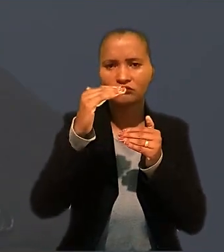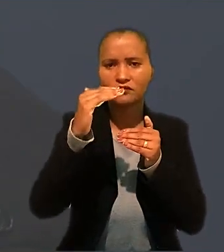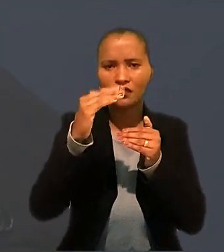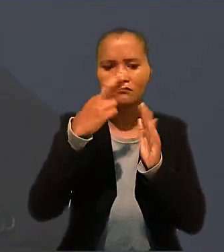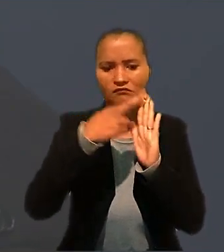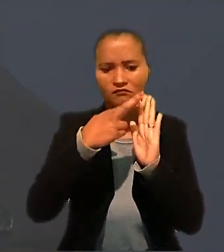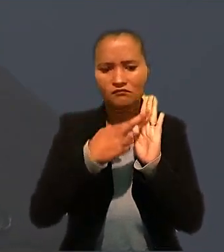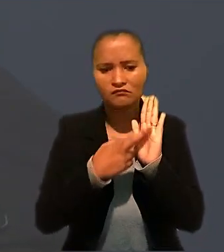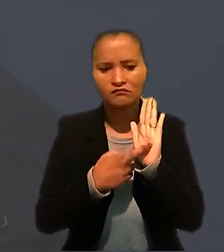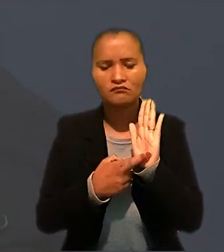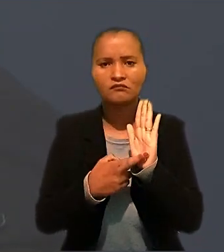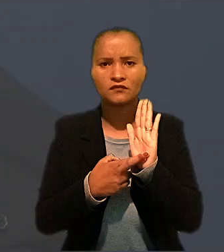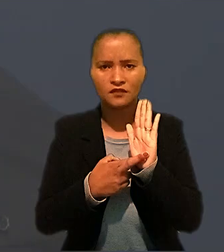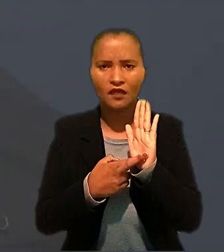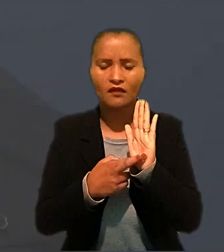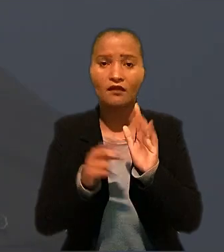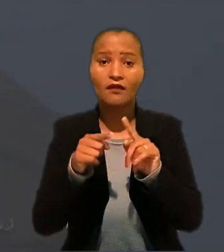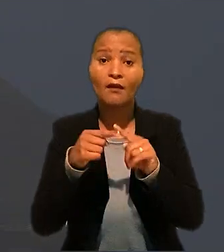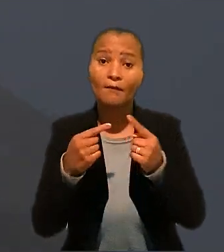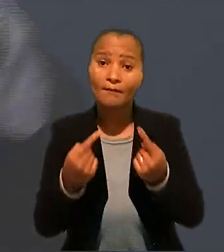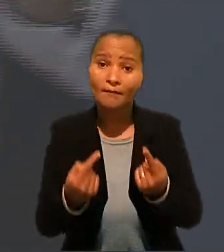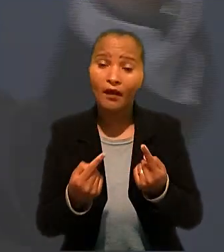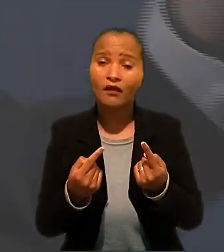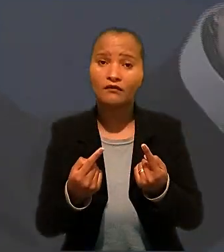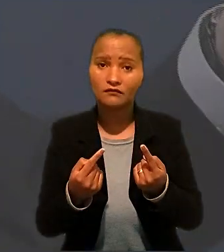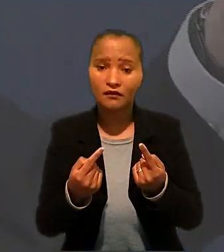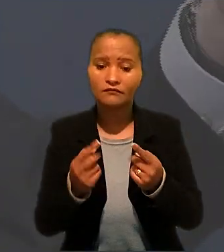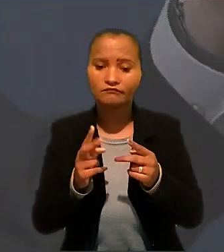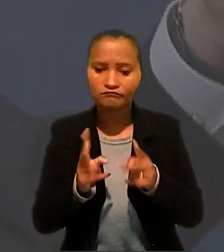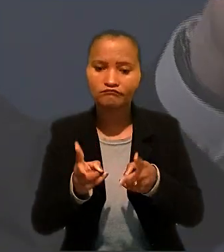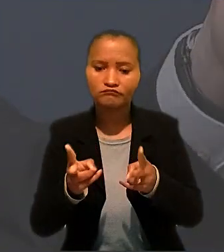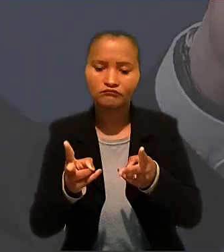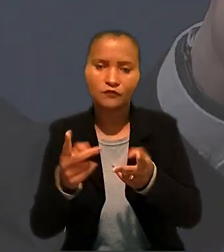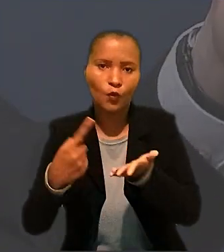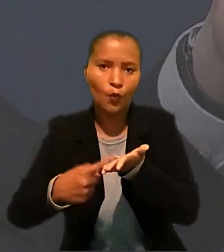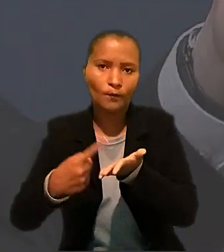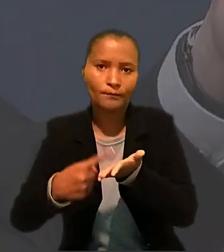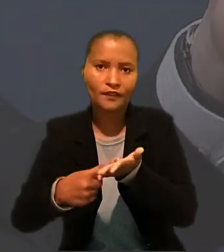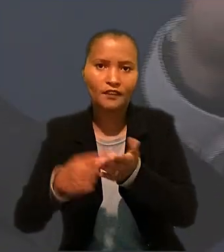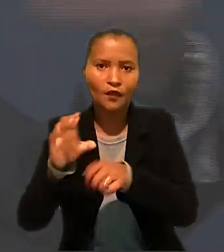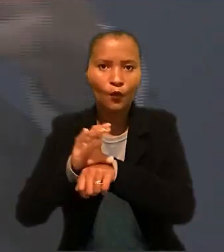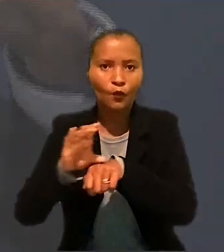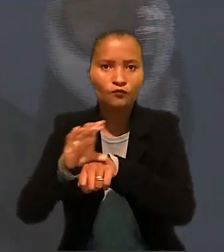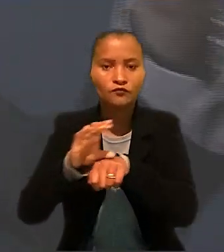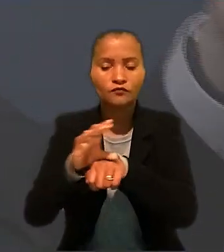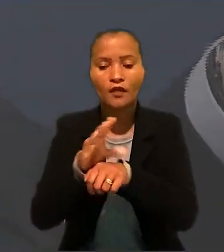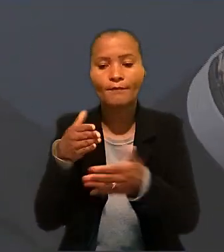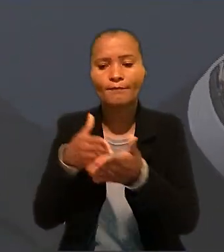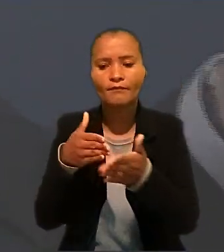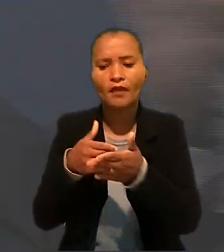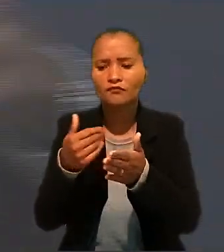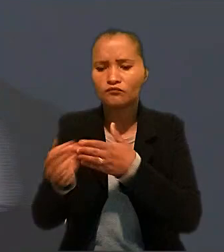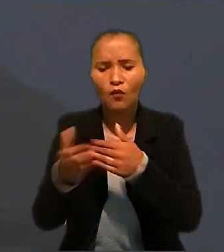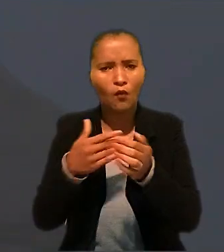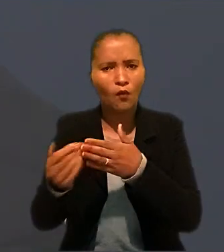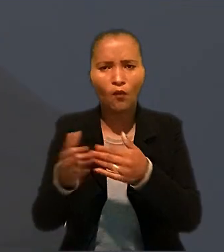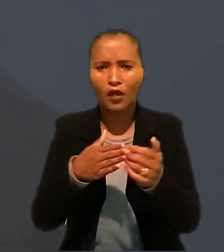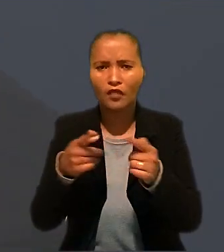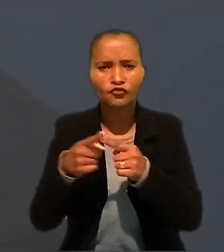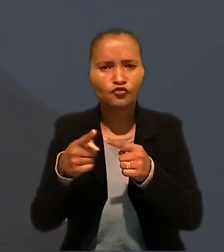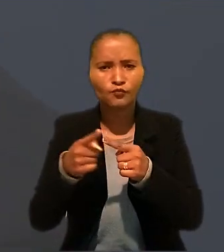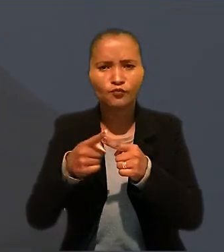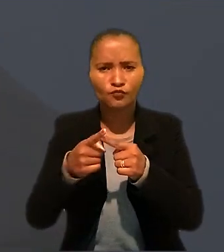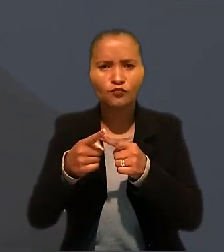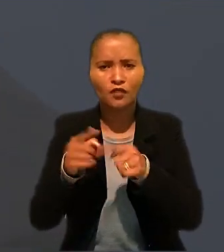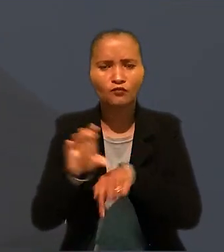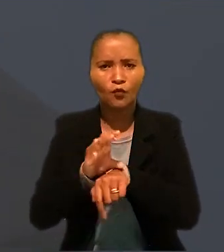norma superior ao nosso ordenamento infraconstitucional. Mas ela está em absoluta consonância com a Constituição, como não impede qualquer tipo de